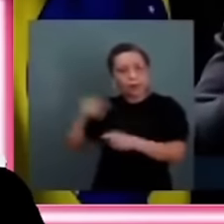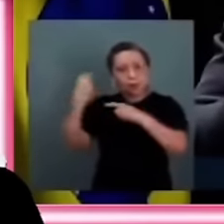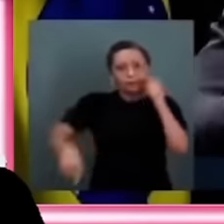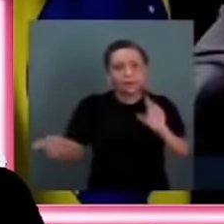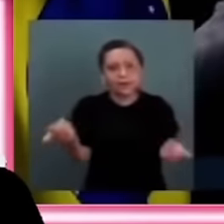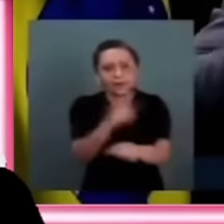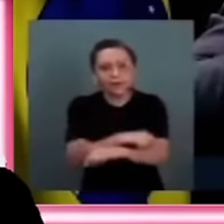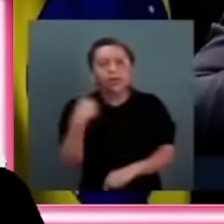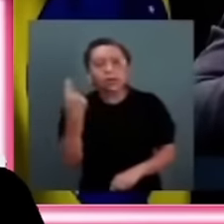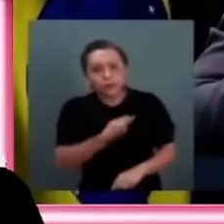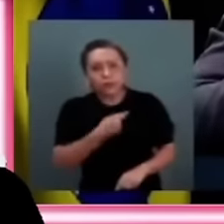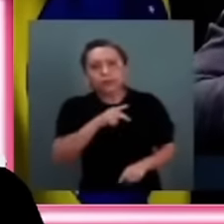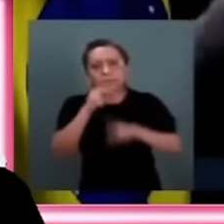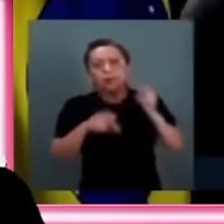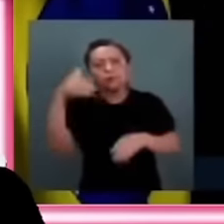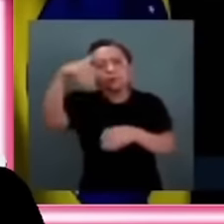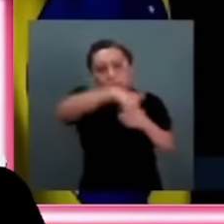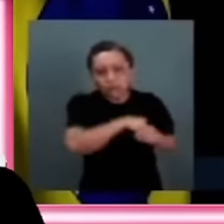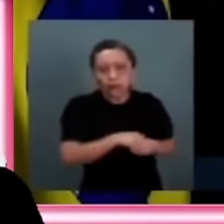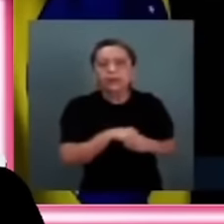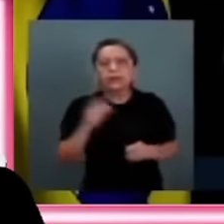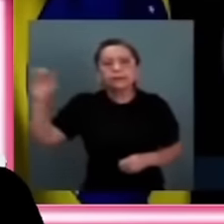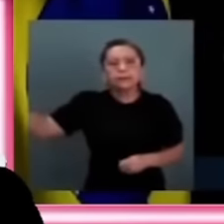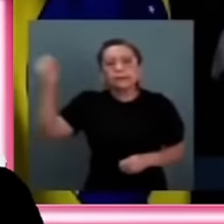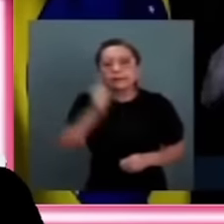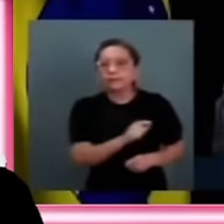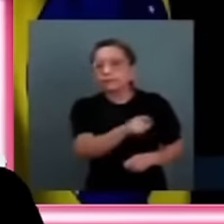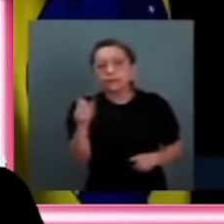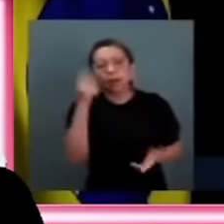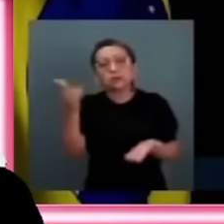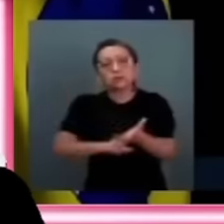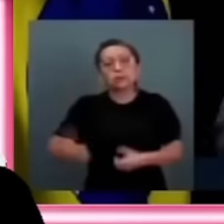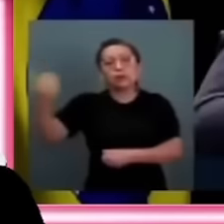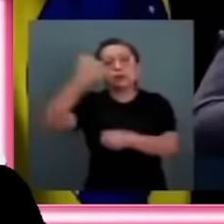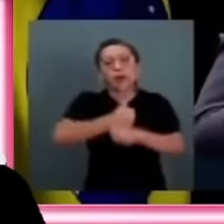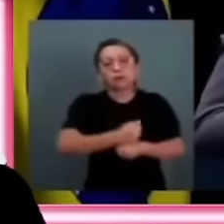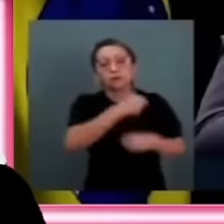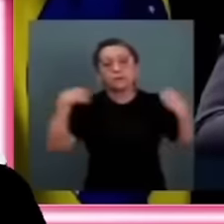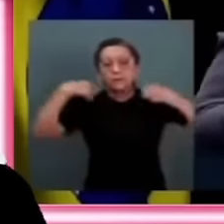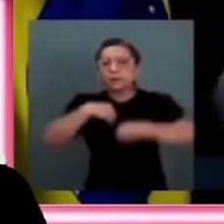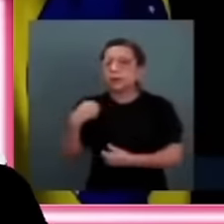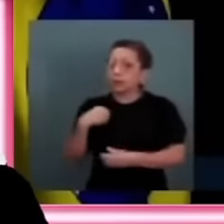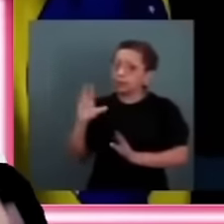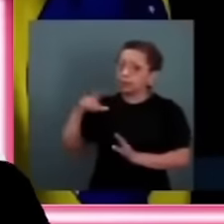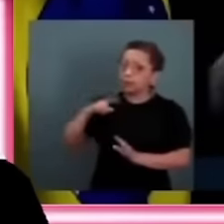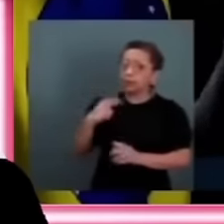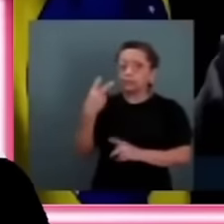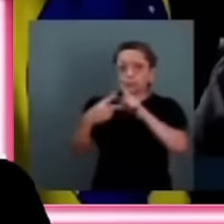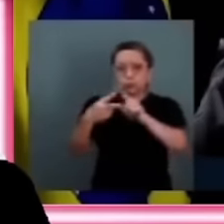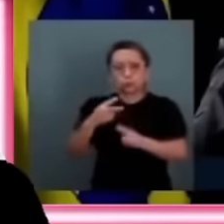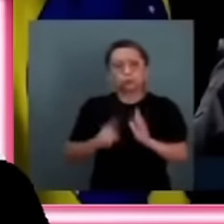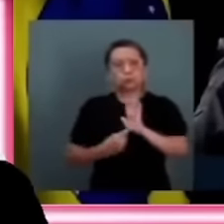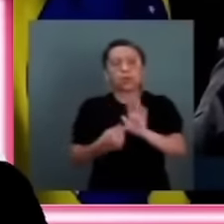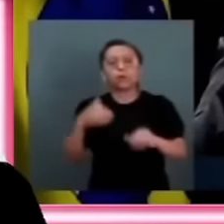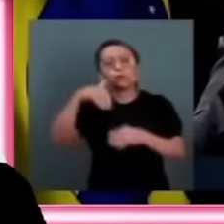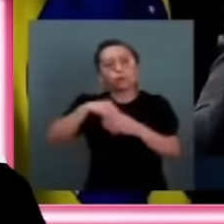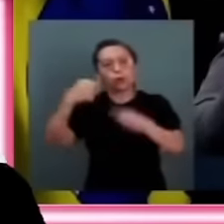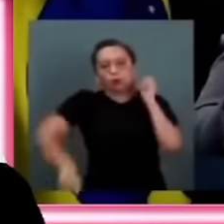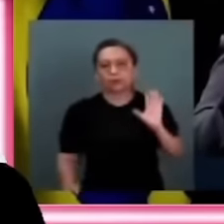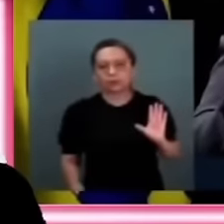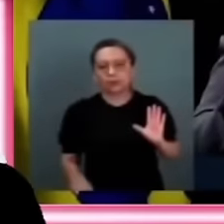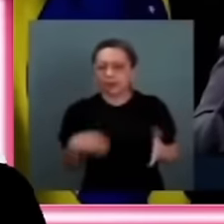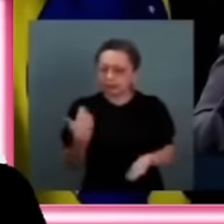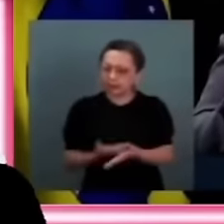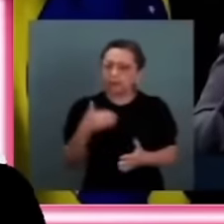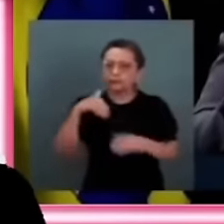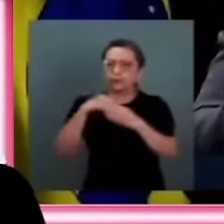pelo contrário nós fomos eleitos e indicamos vocês para poder assumir o cargo de Ministro Eu particularmente nas duas indicações Eu votei contra até